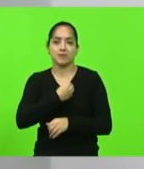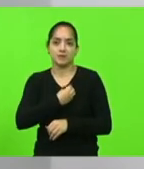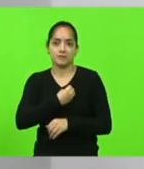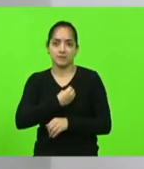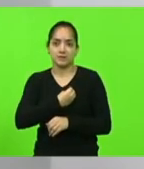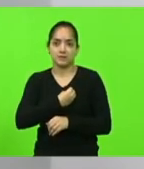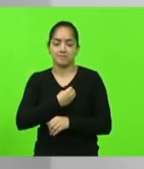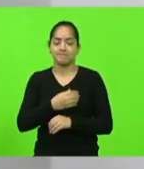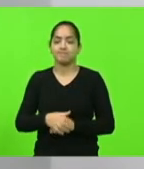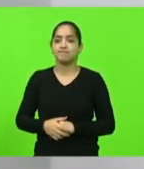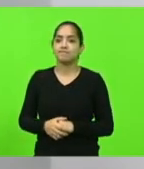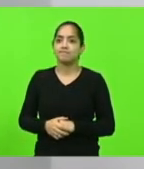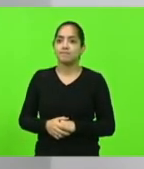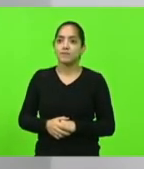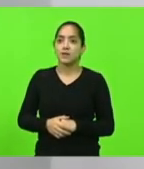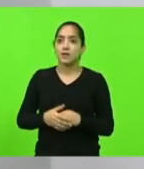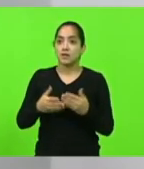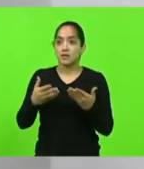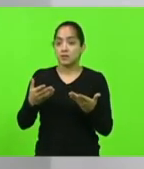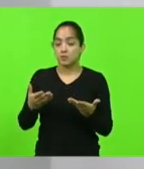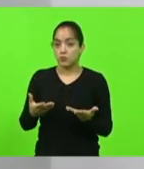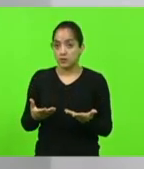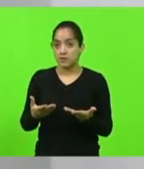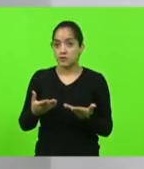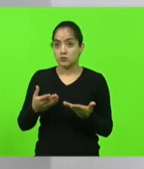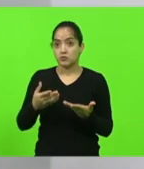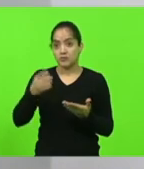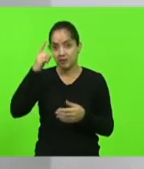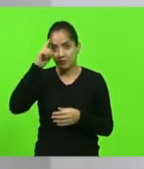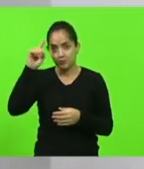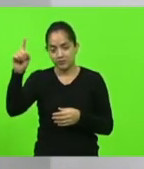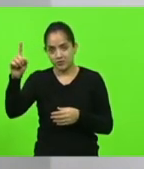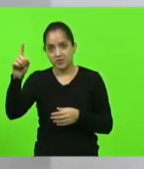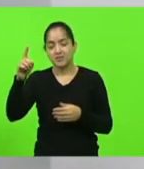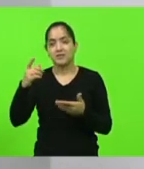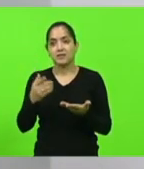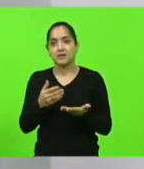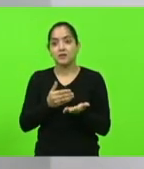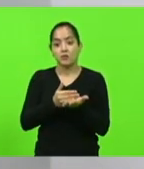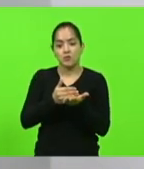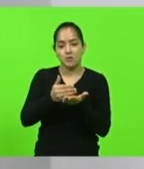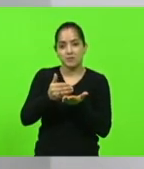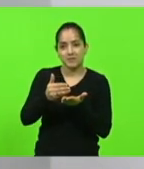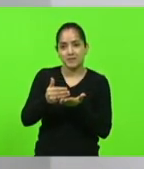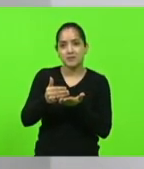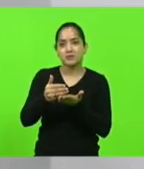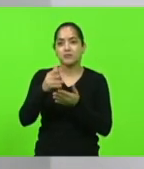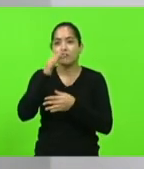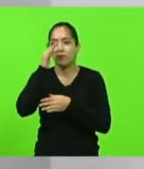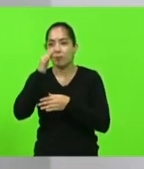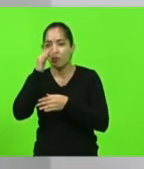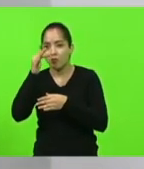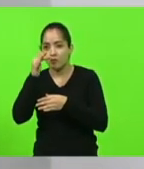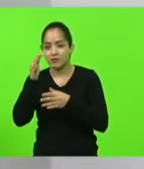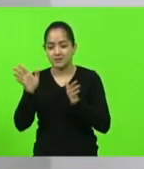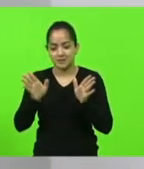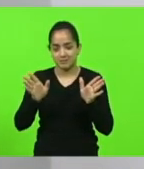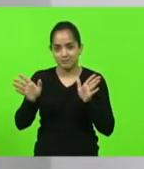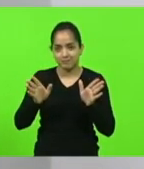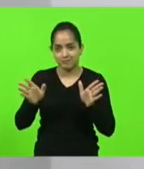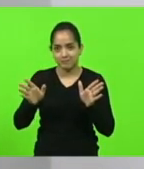deficiência não é por acaso que a data coincide com o início da primavera representando